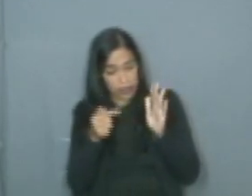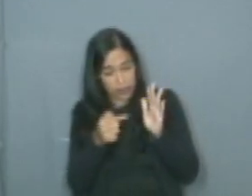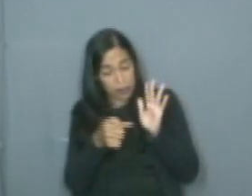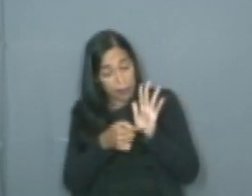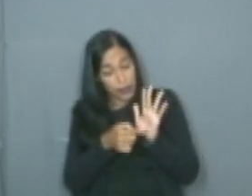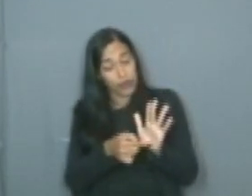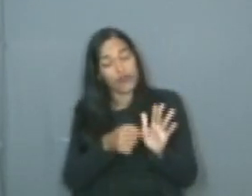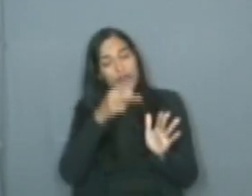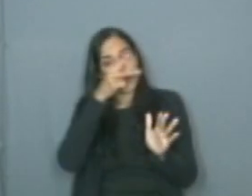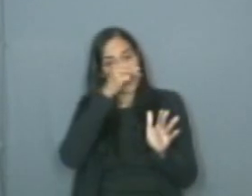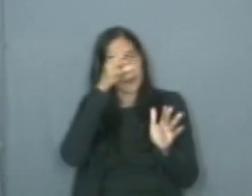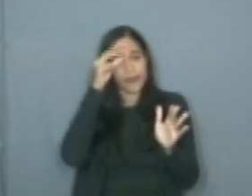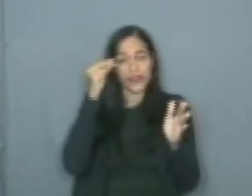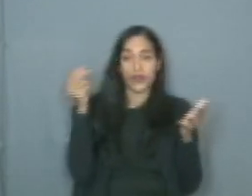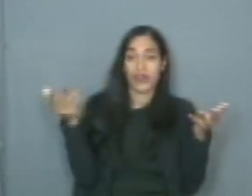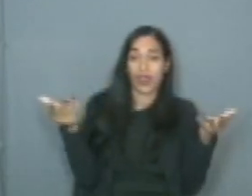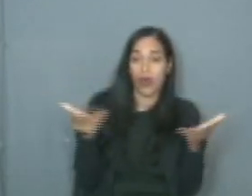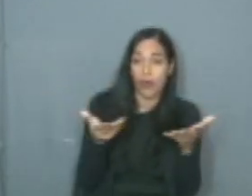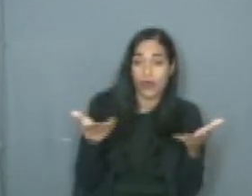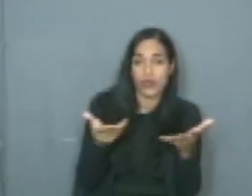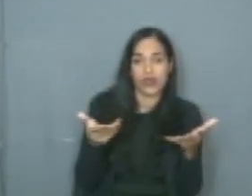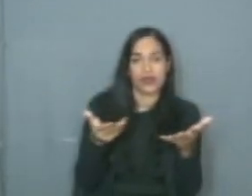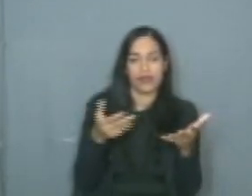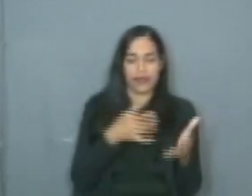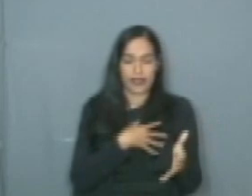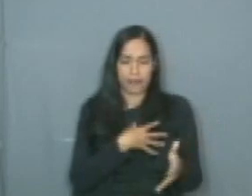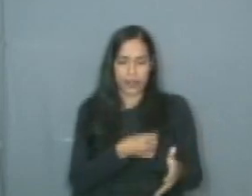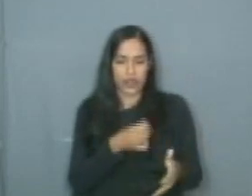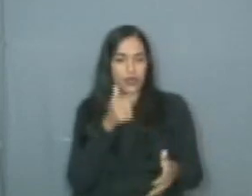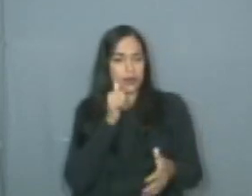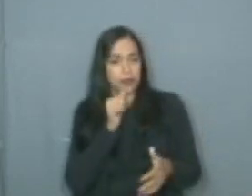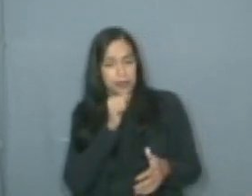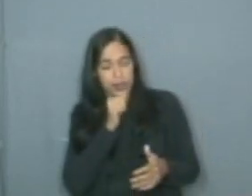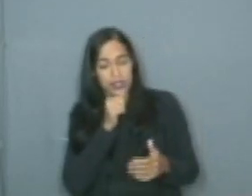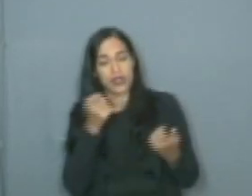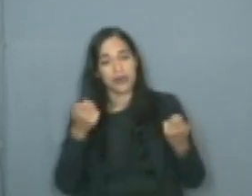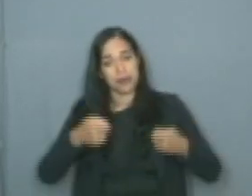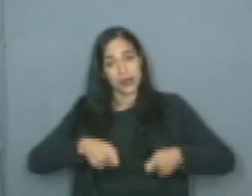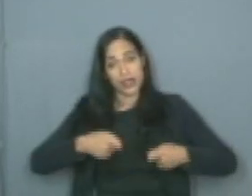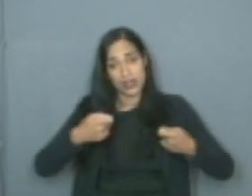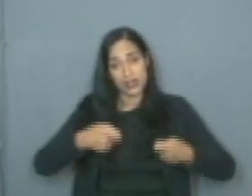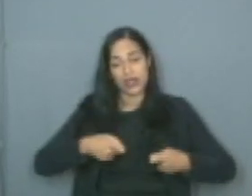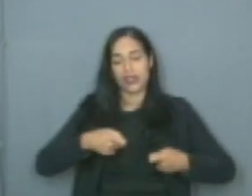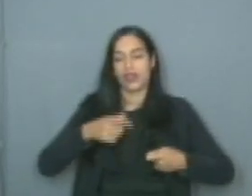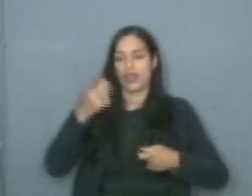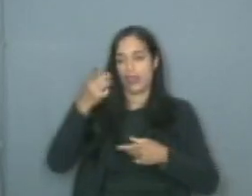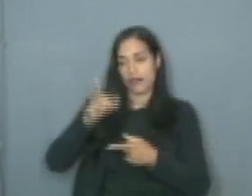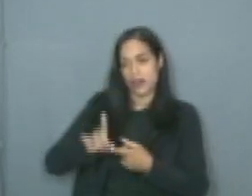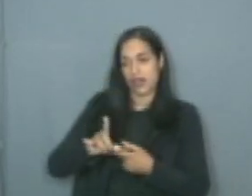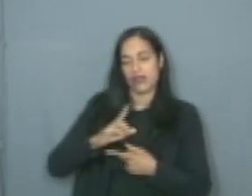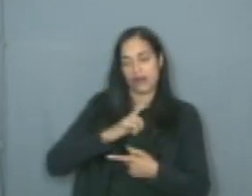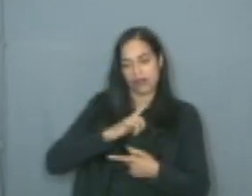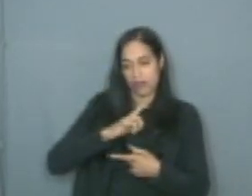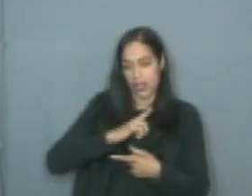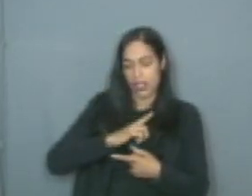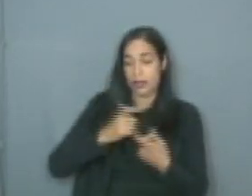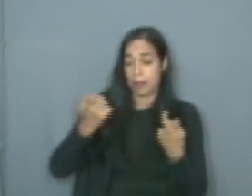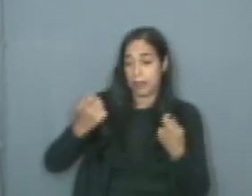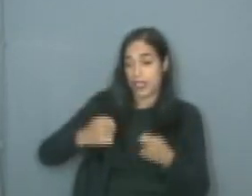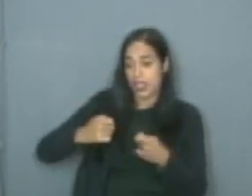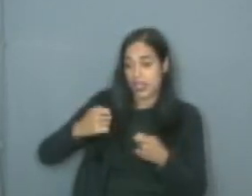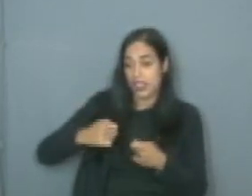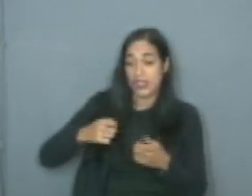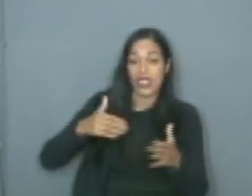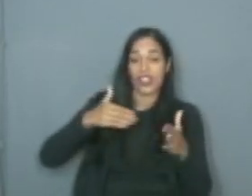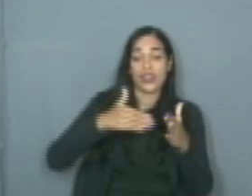do que a prefeitura hoje faz com essas mães, com esses filhos que têm necessidades especiais para poder se locomover, e a gente